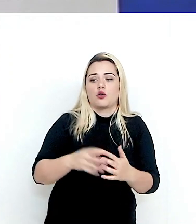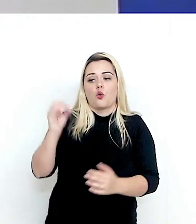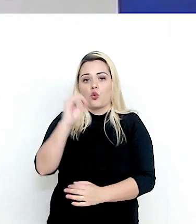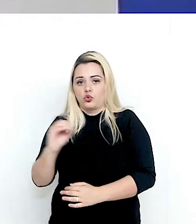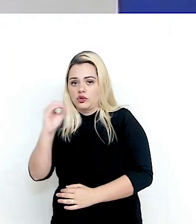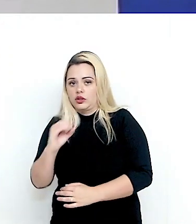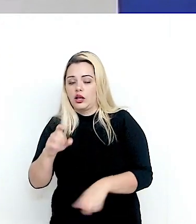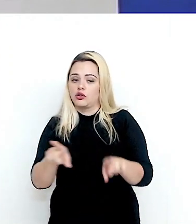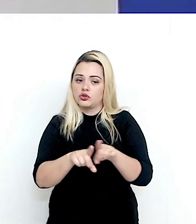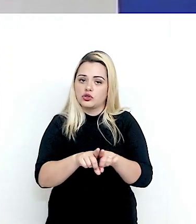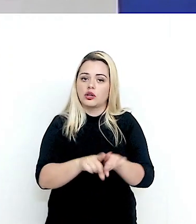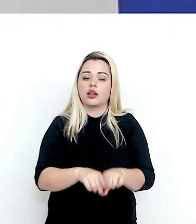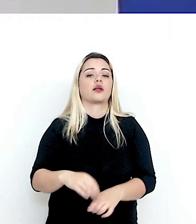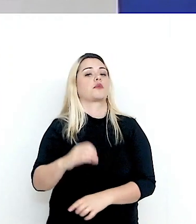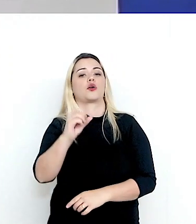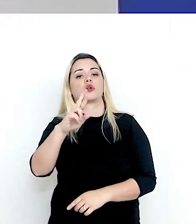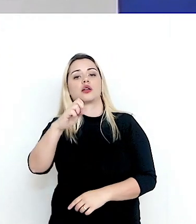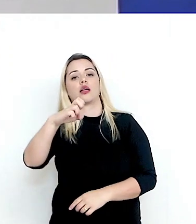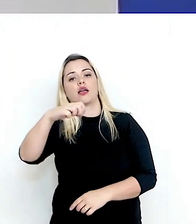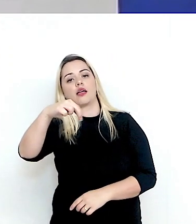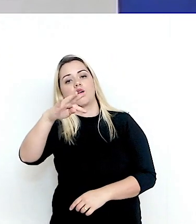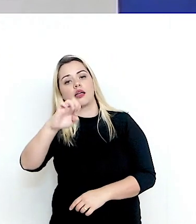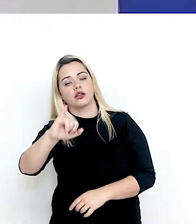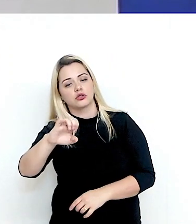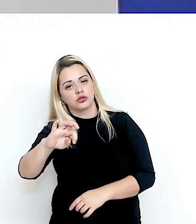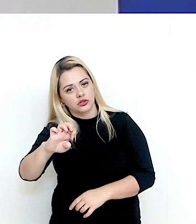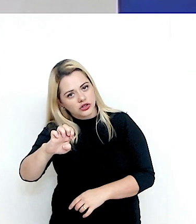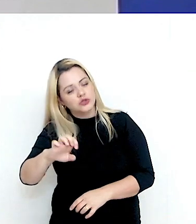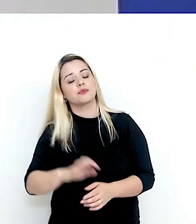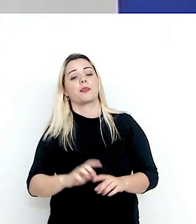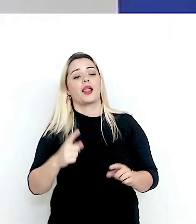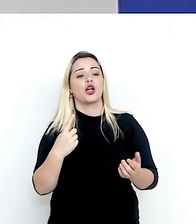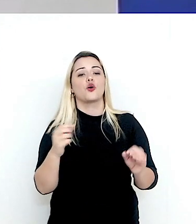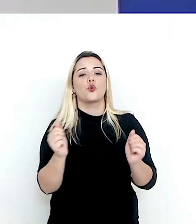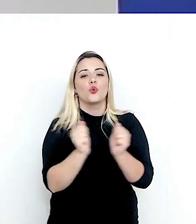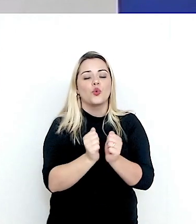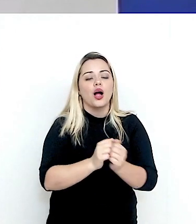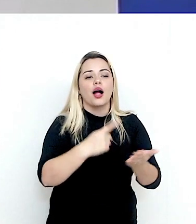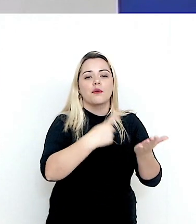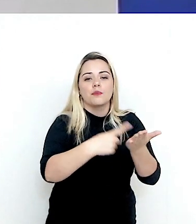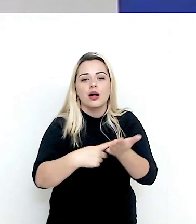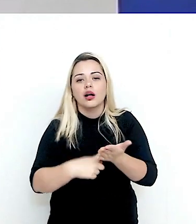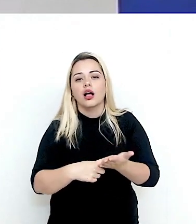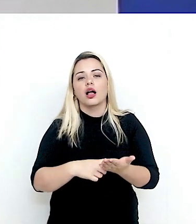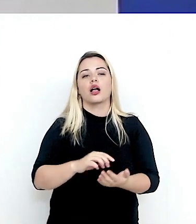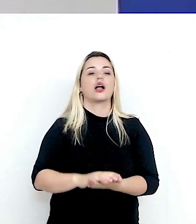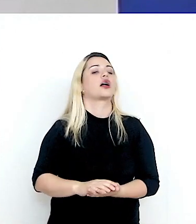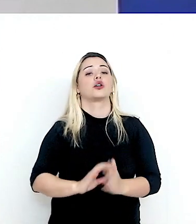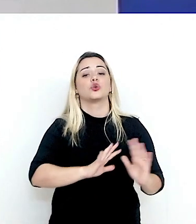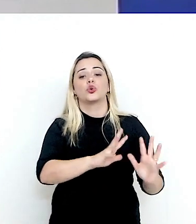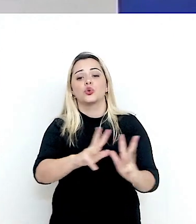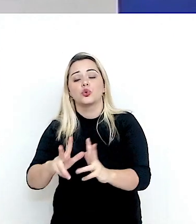sistemas da eurásia a Rússia EA China Mar Cáspio a Europa o Irã Oriente Médio